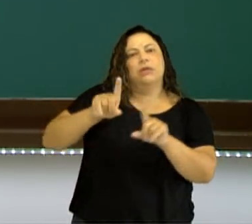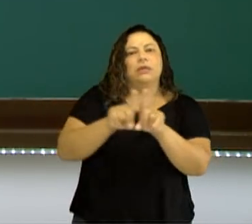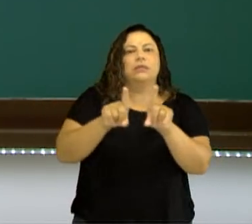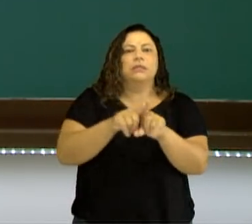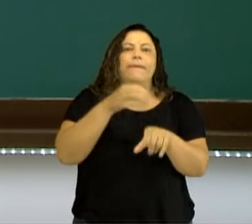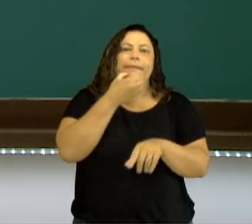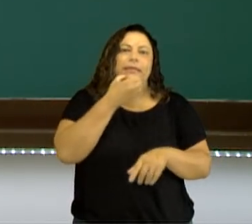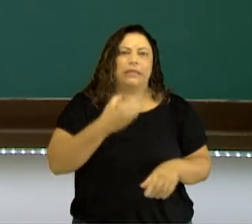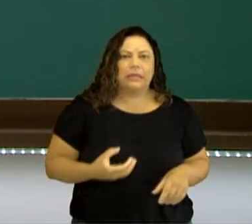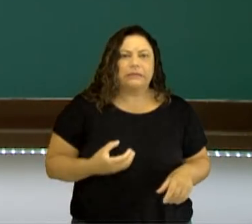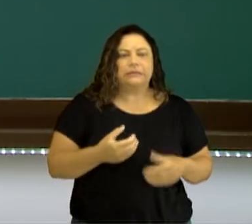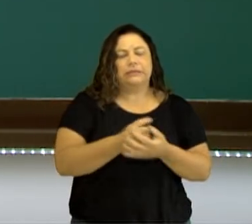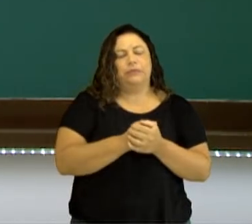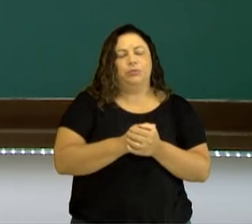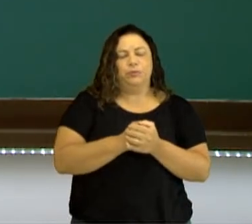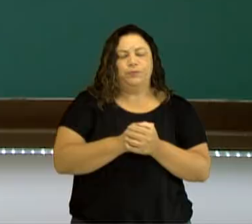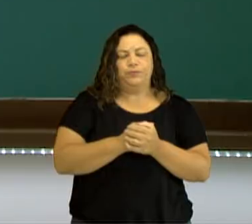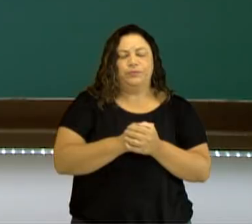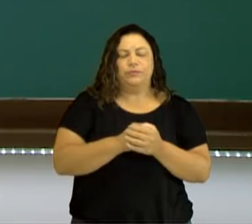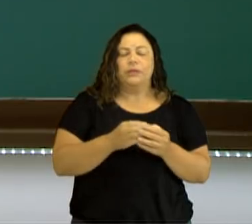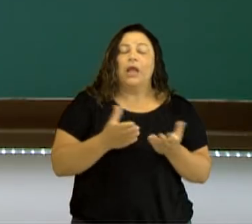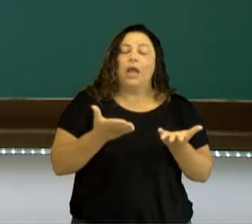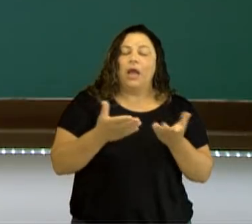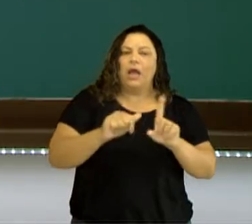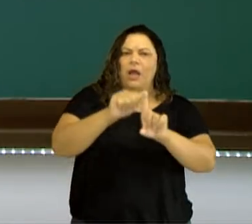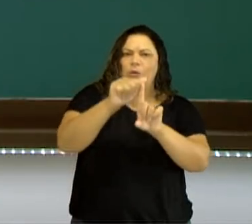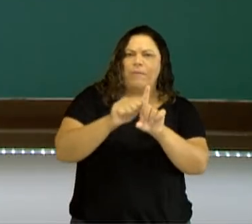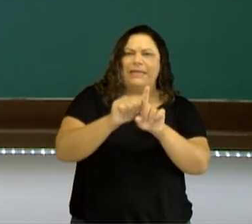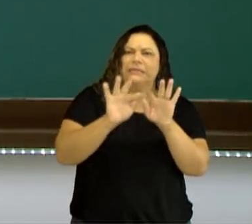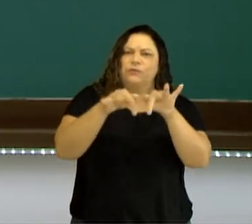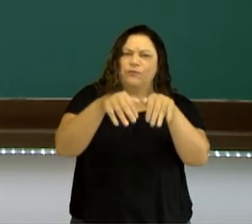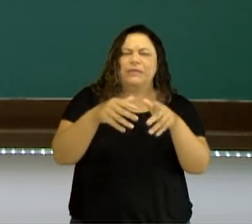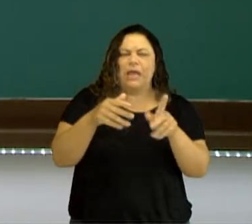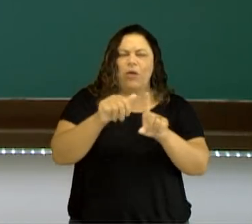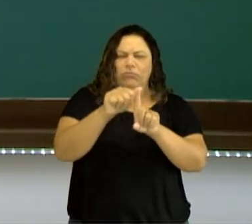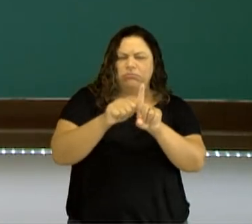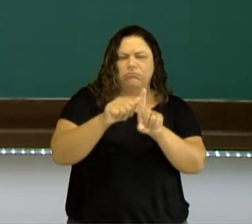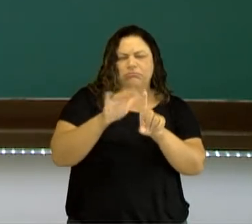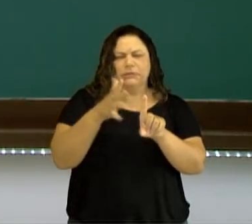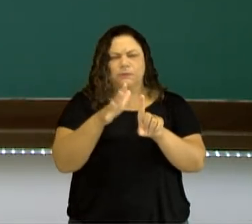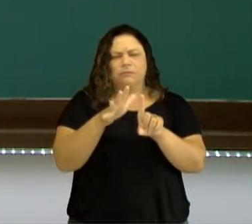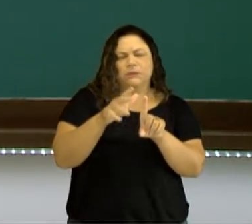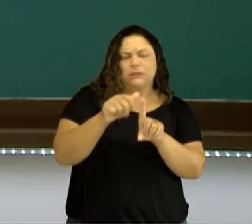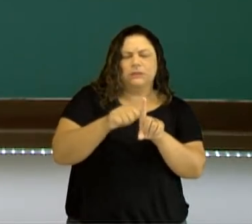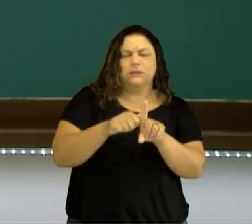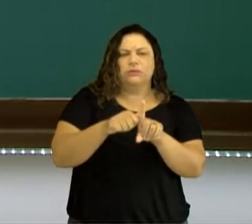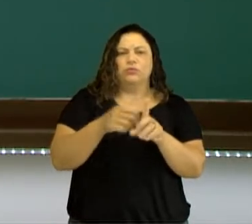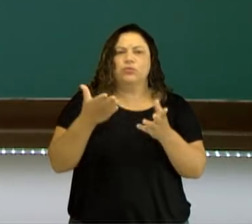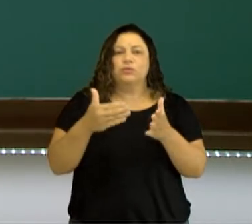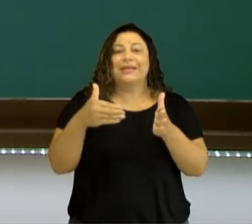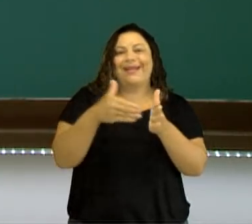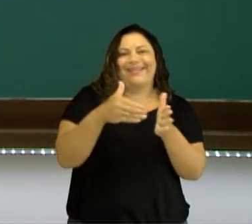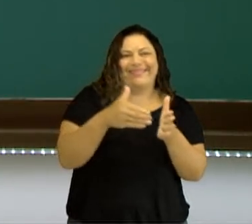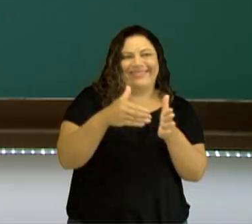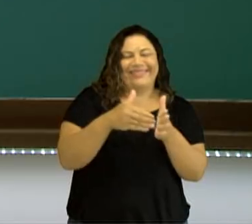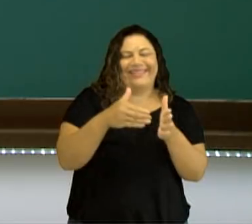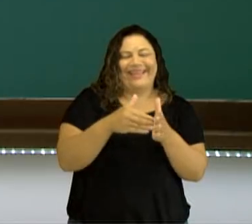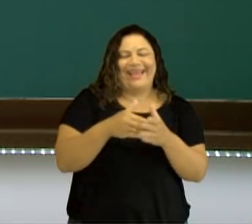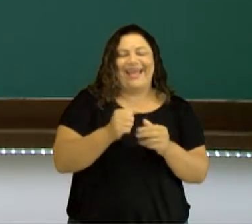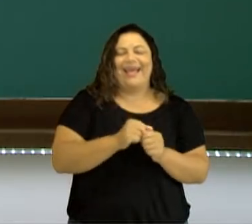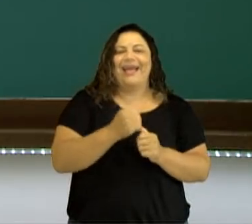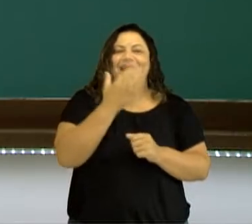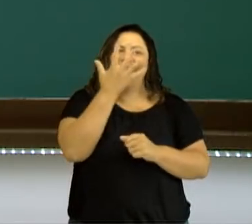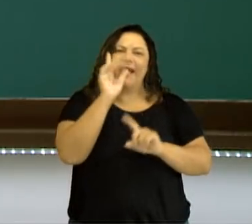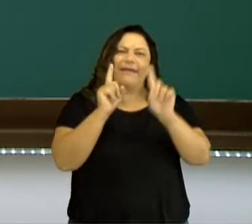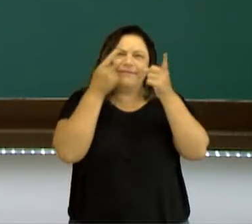comecinho, final de novembro até finalzinho de fevereiro, acontece a colheita, né, do